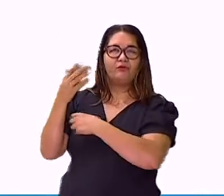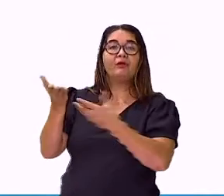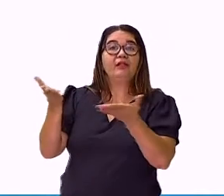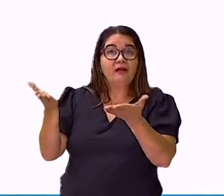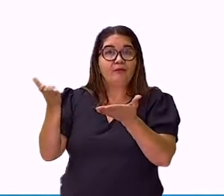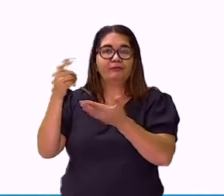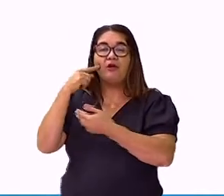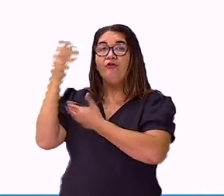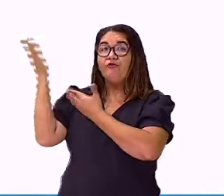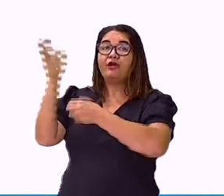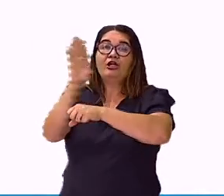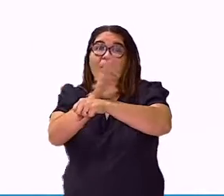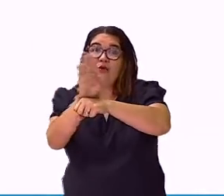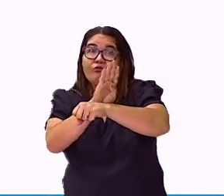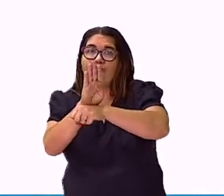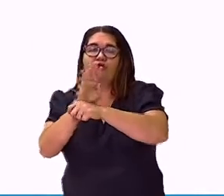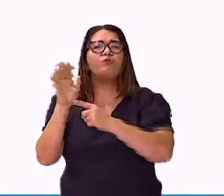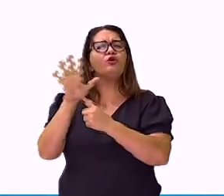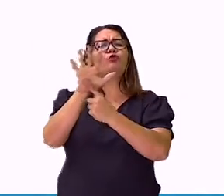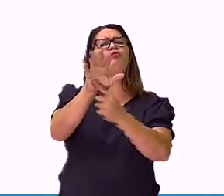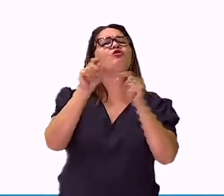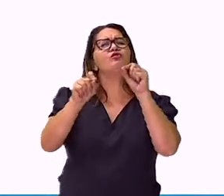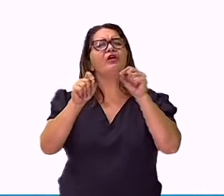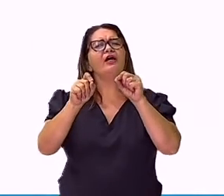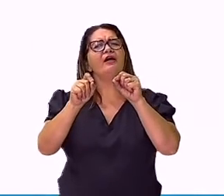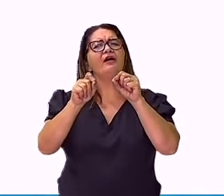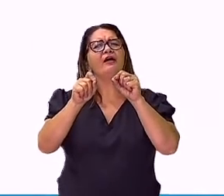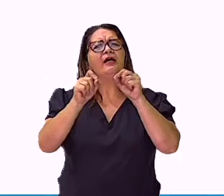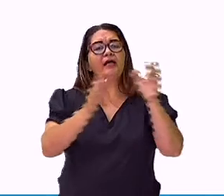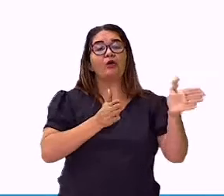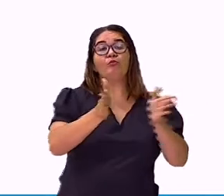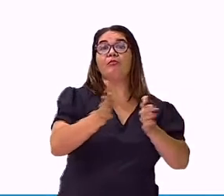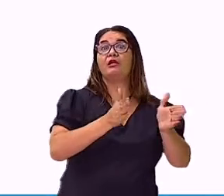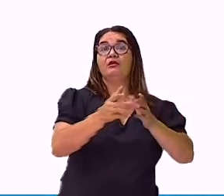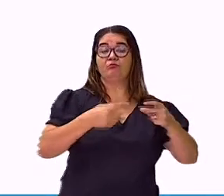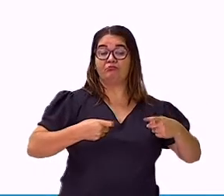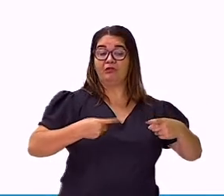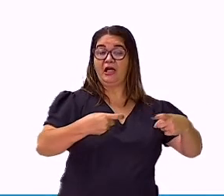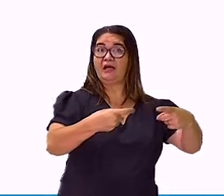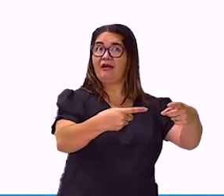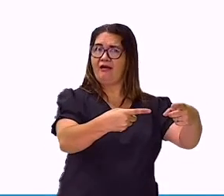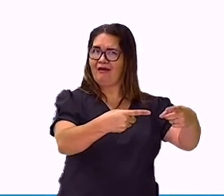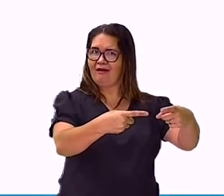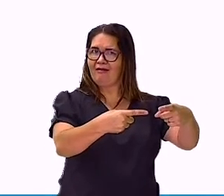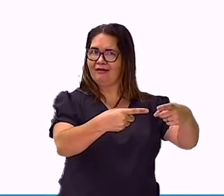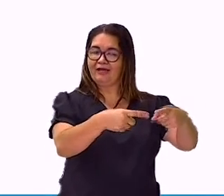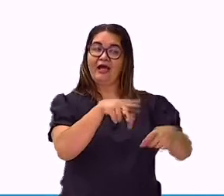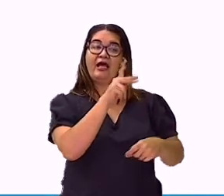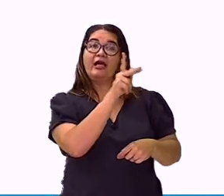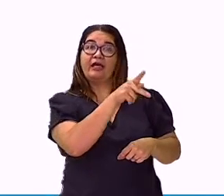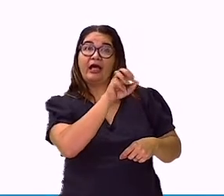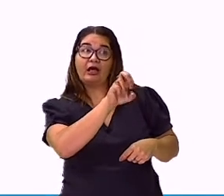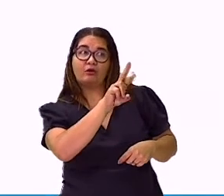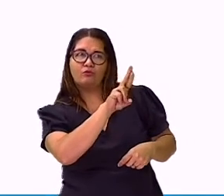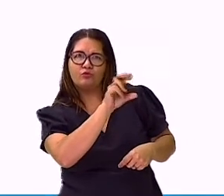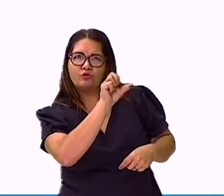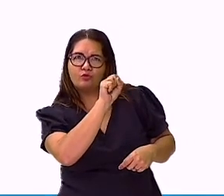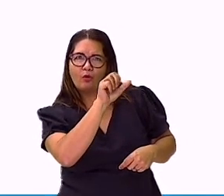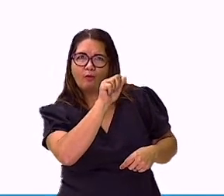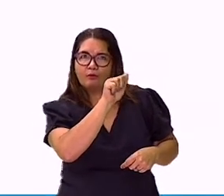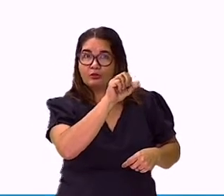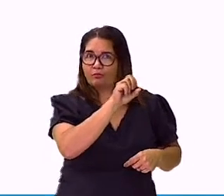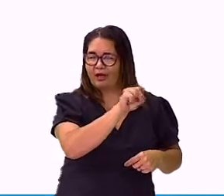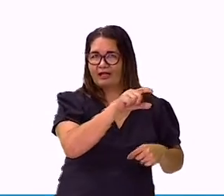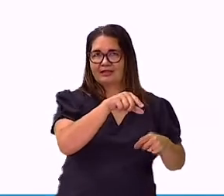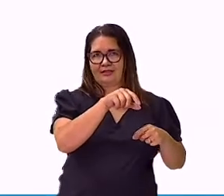retrata um período da guerra entre os persas, que são os medos, contra os espartanos,